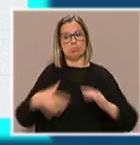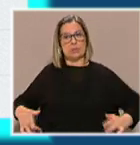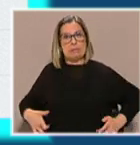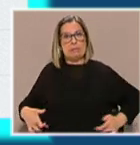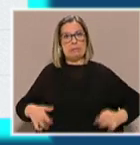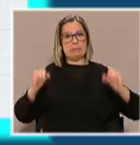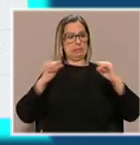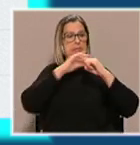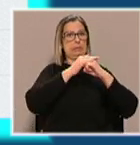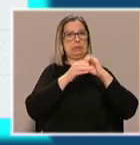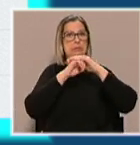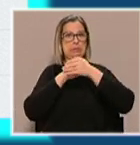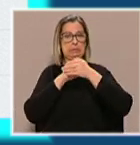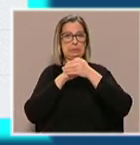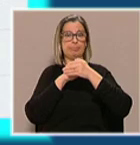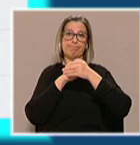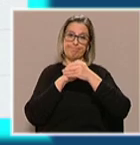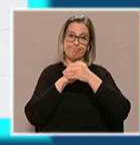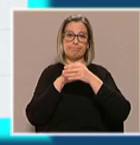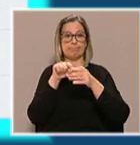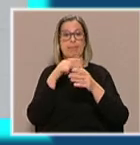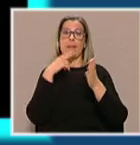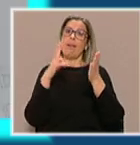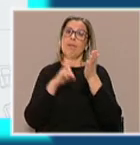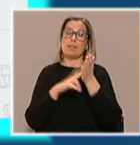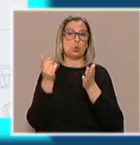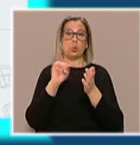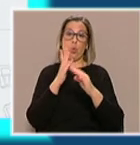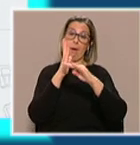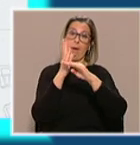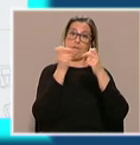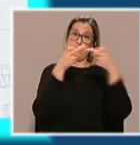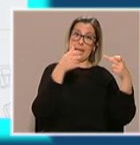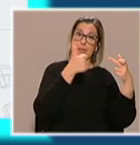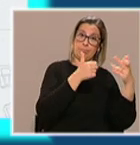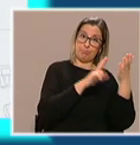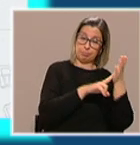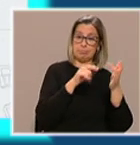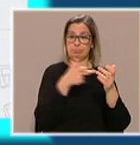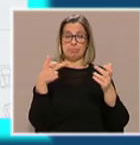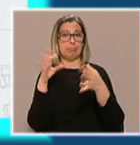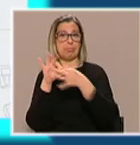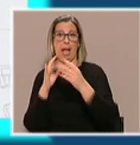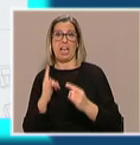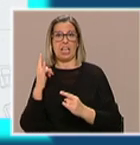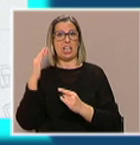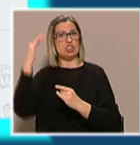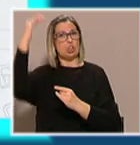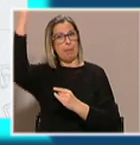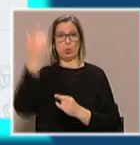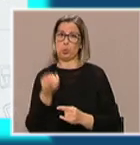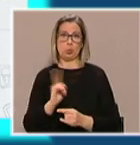correta, a segunda está errada. Pois bem, e face a isto, vamos propor-vos o desafio da aula